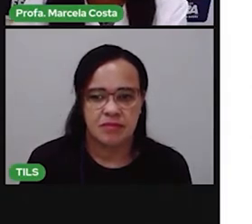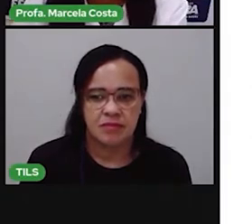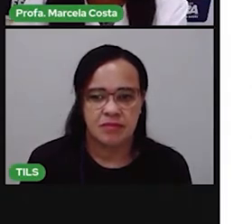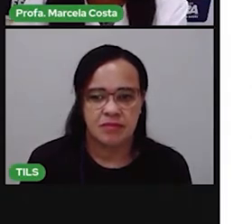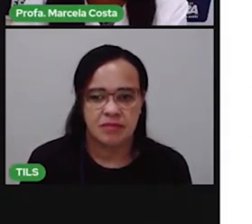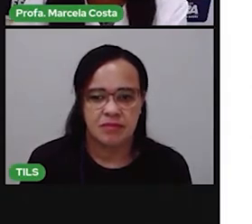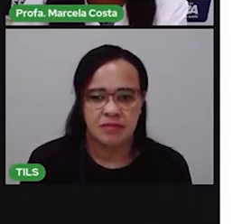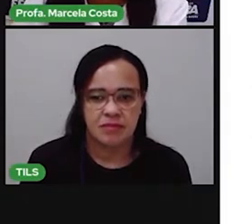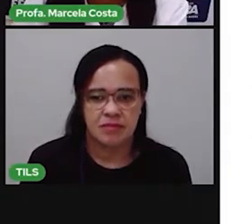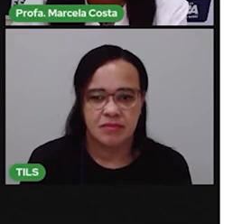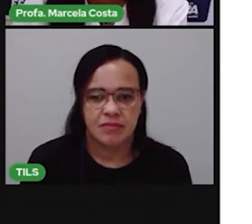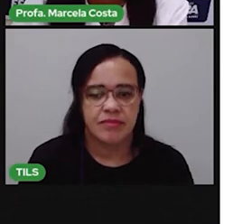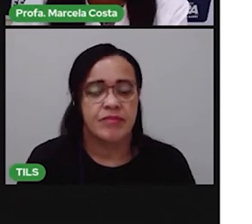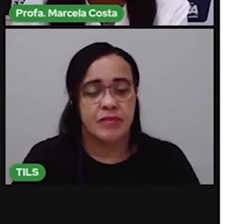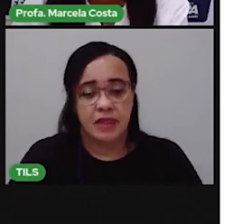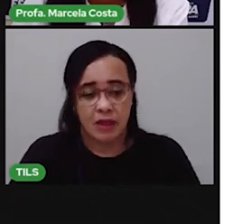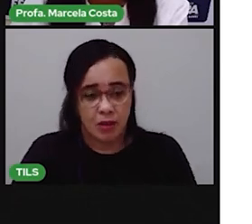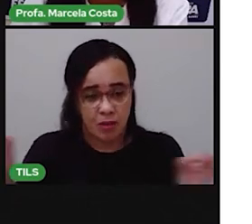Prontinho?